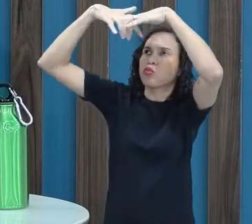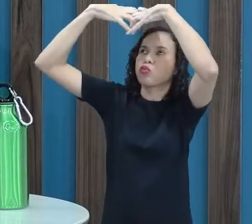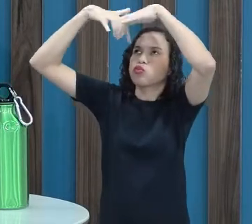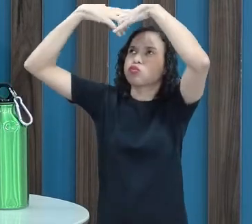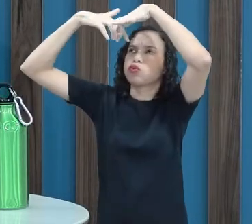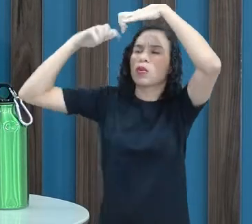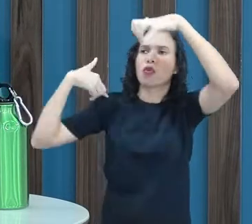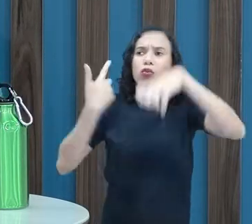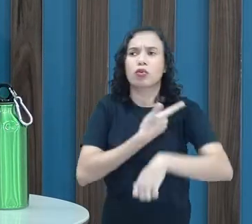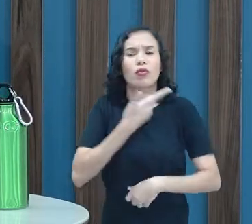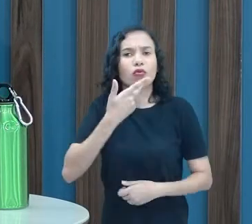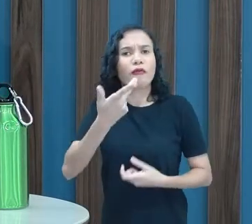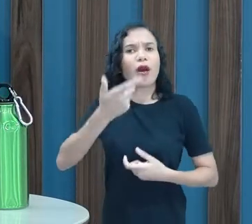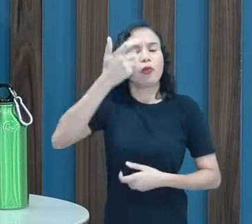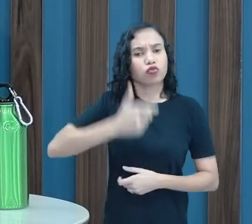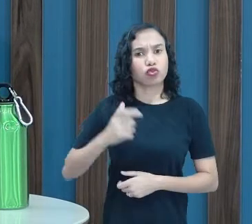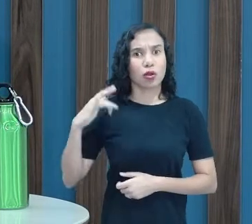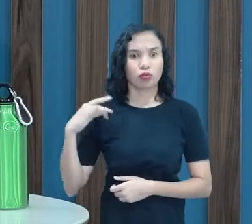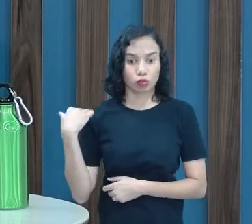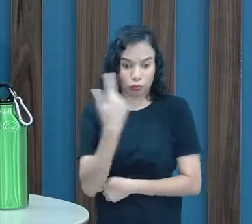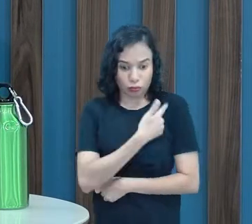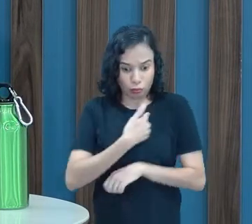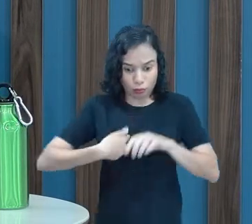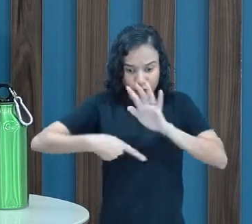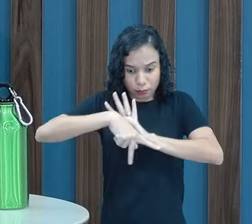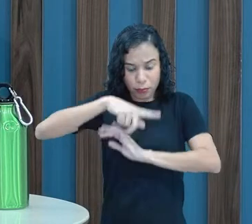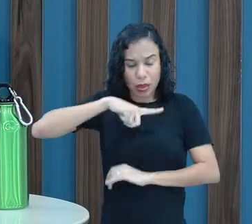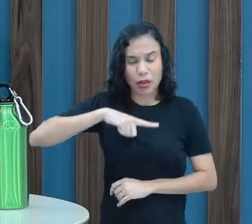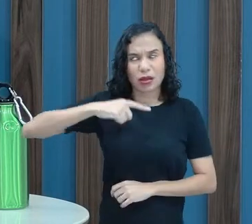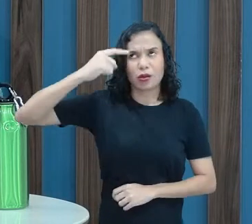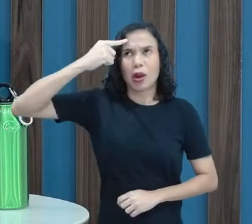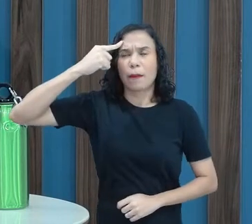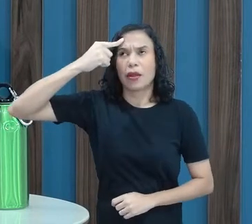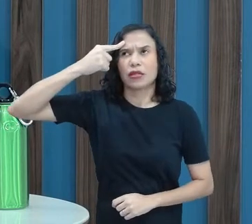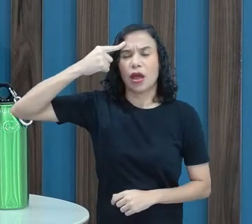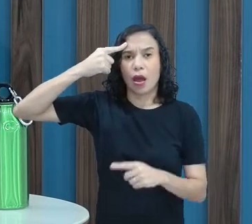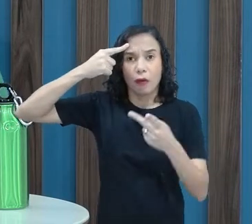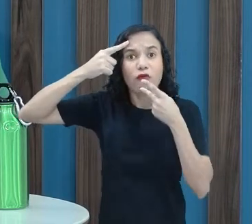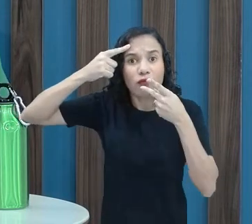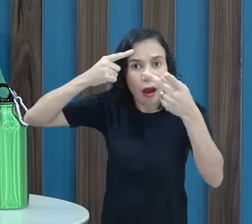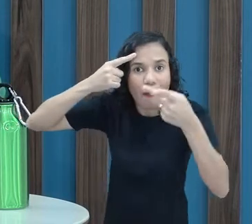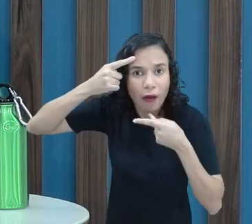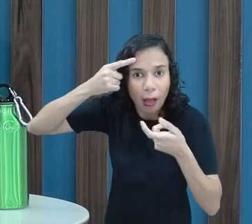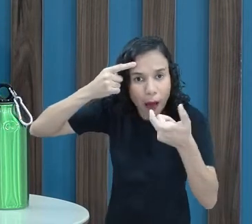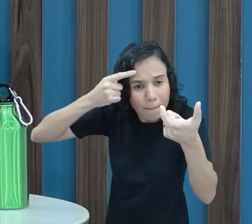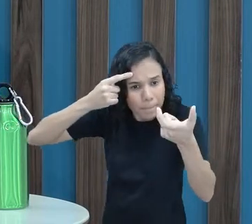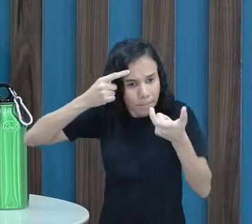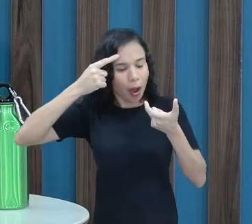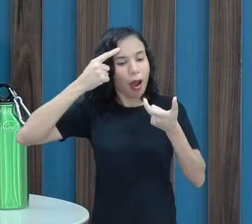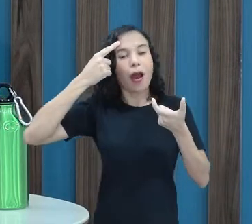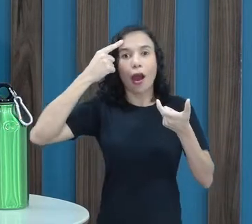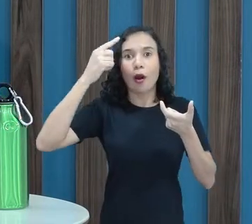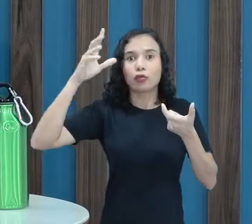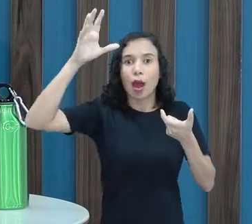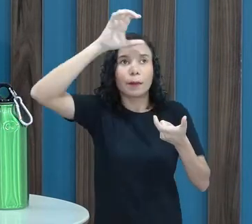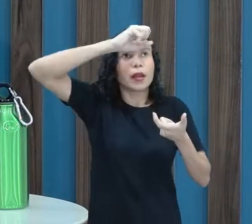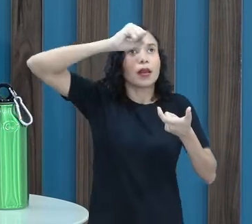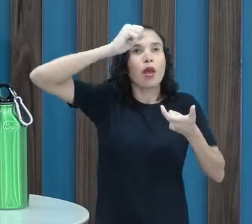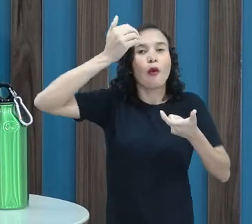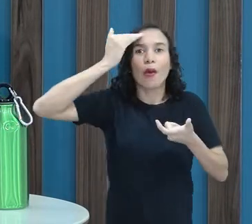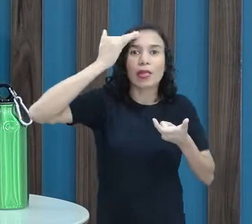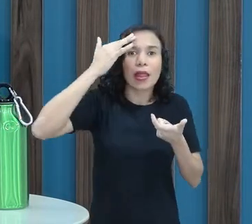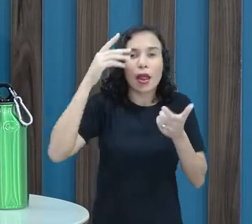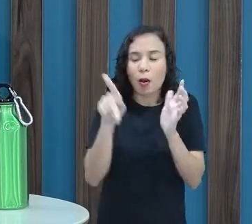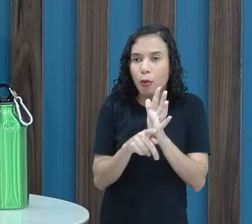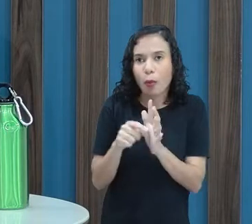gente fala, tá tudo muito na nossa cabeça. Quando vocês colocam aí pra gente o que vocês sabem, o que vocês estão entendendo,